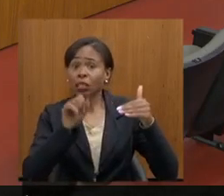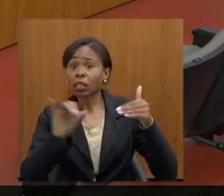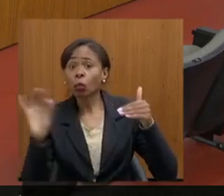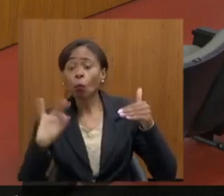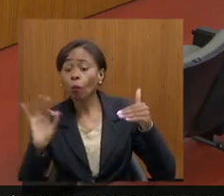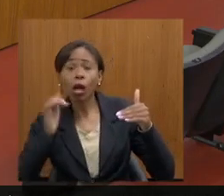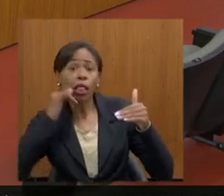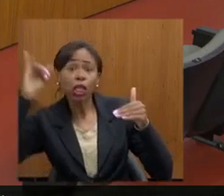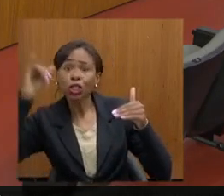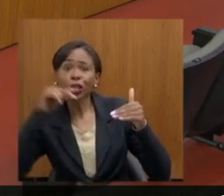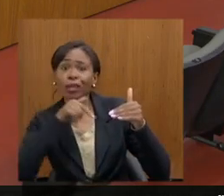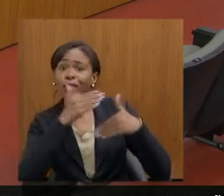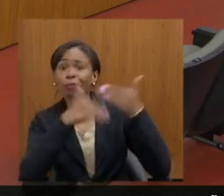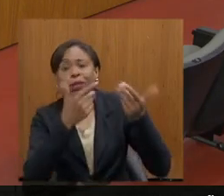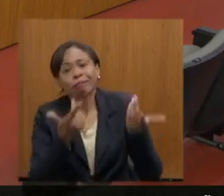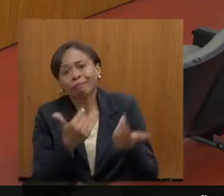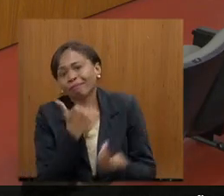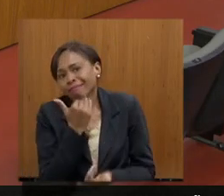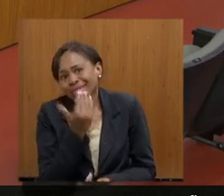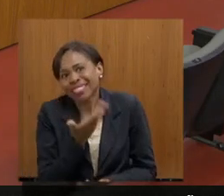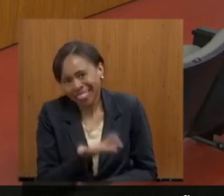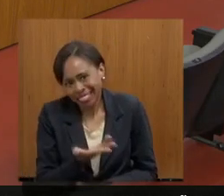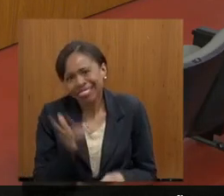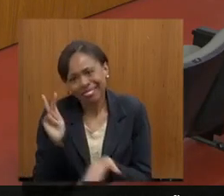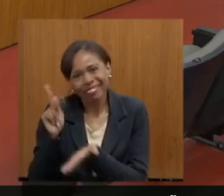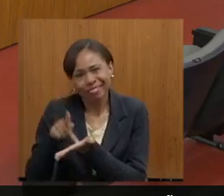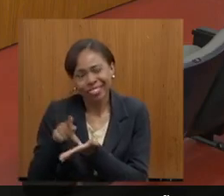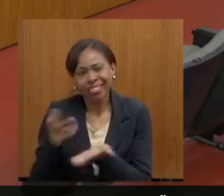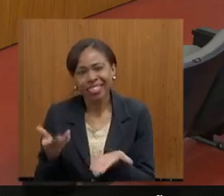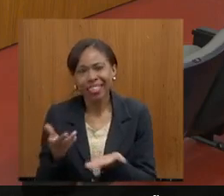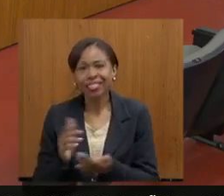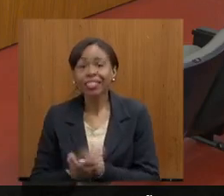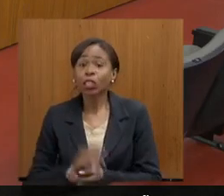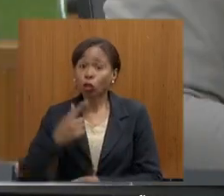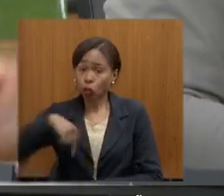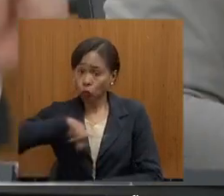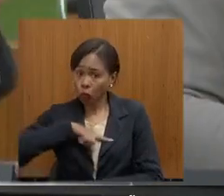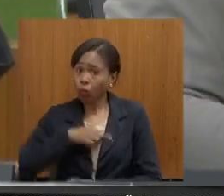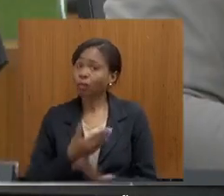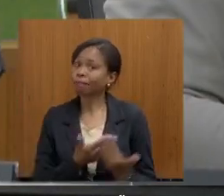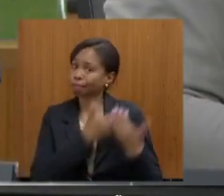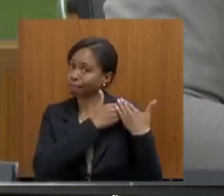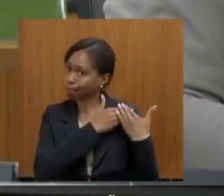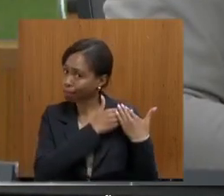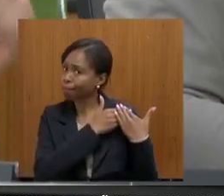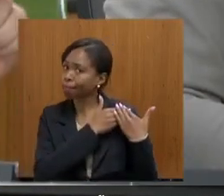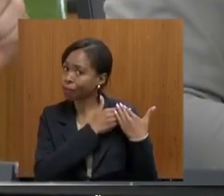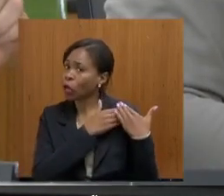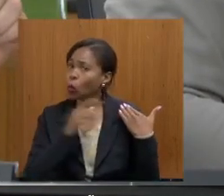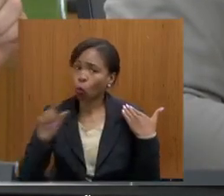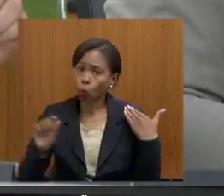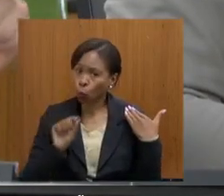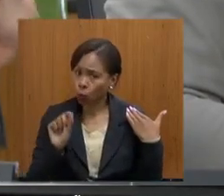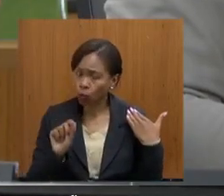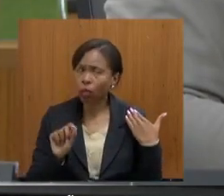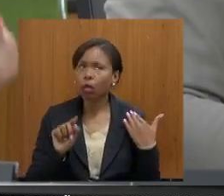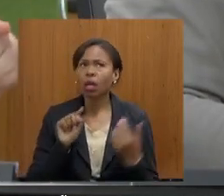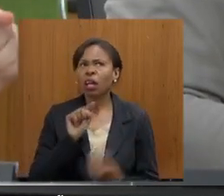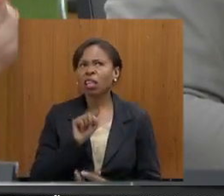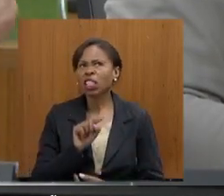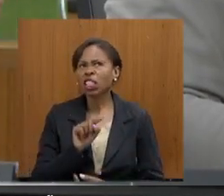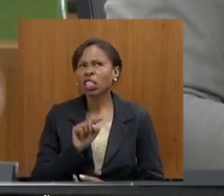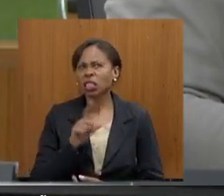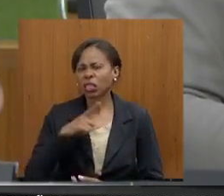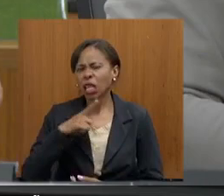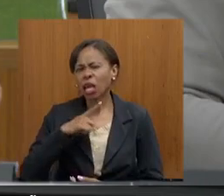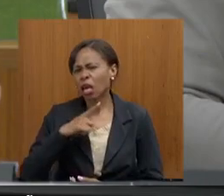né E aí eu acho que nós temos uma responsabilidade a concessão e